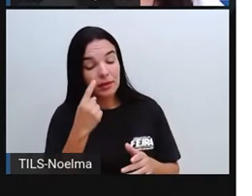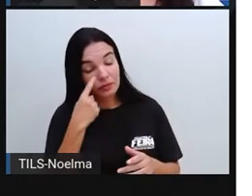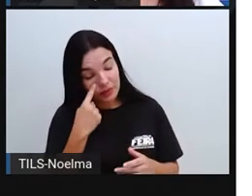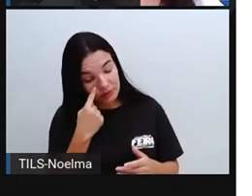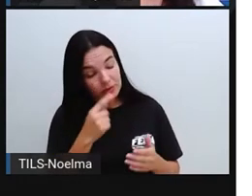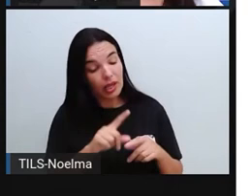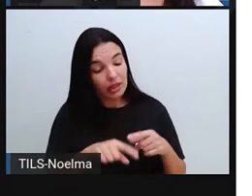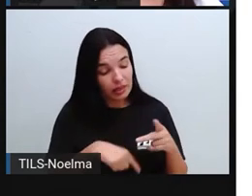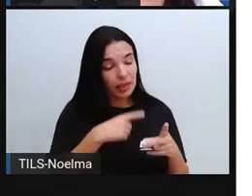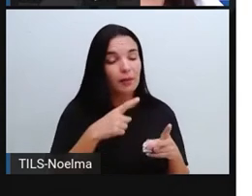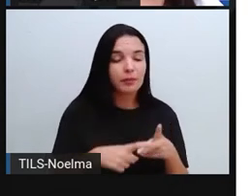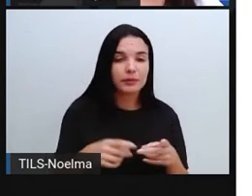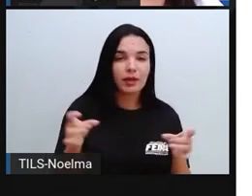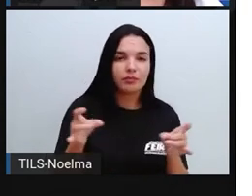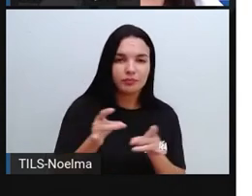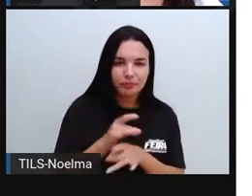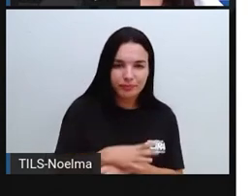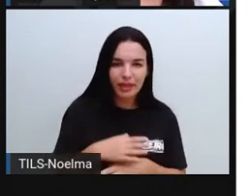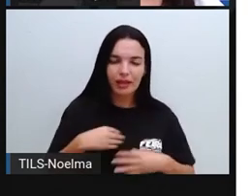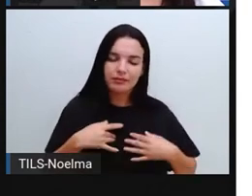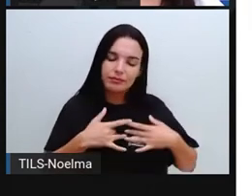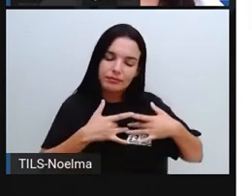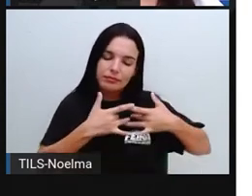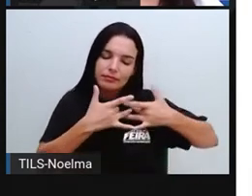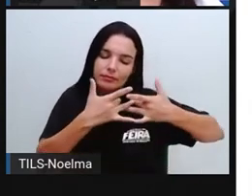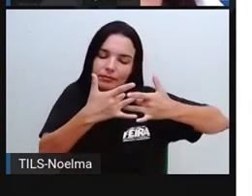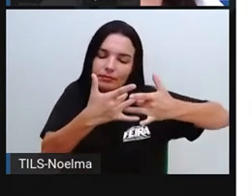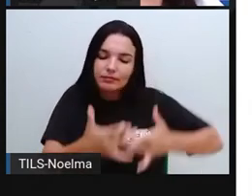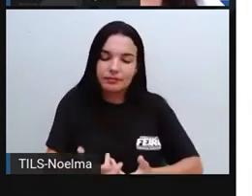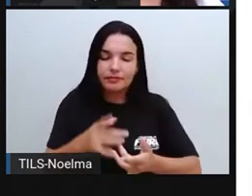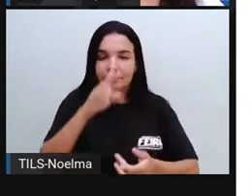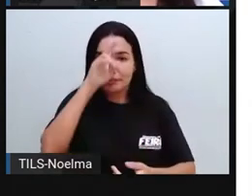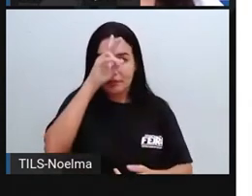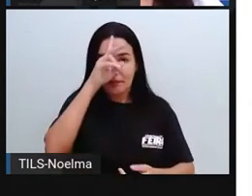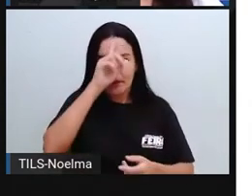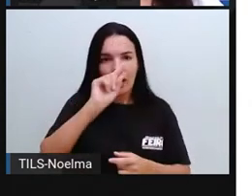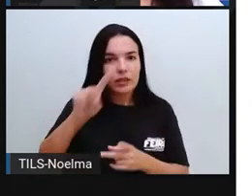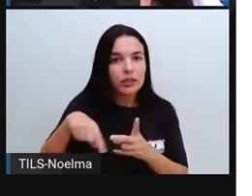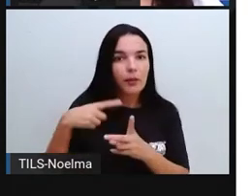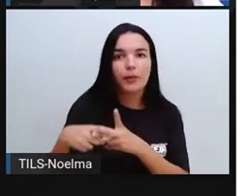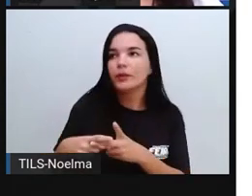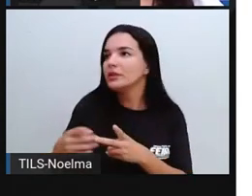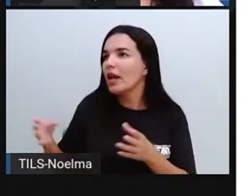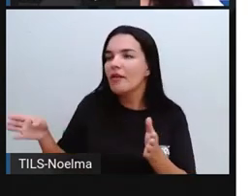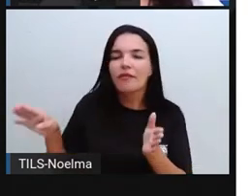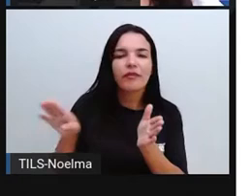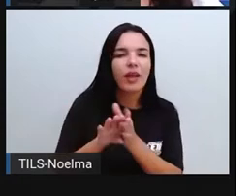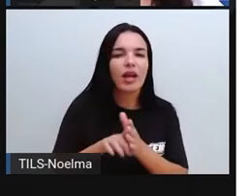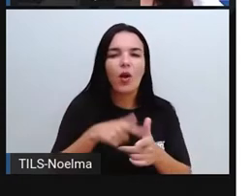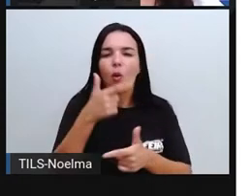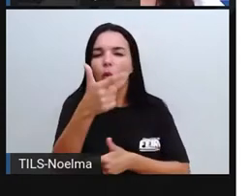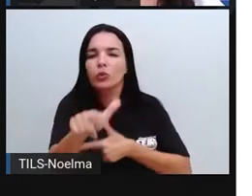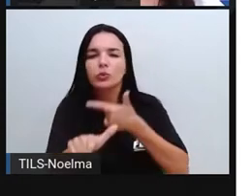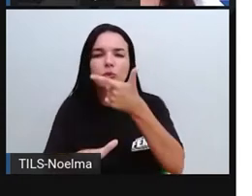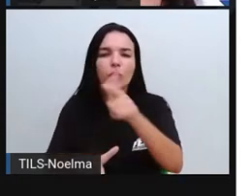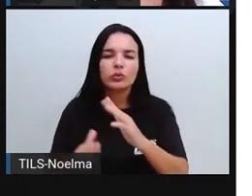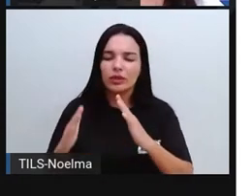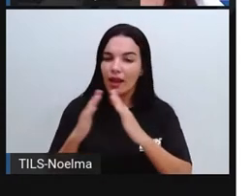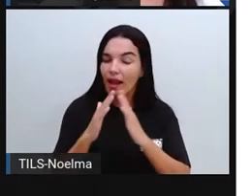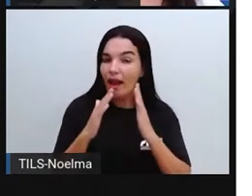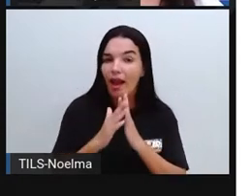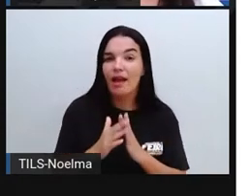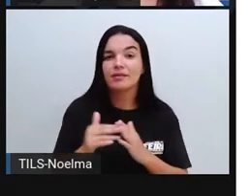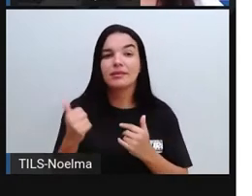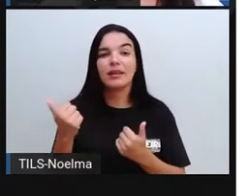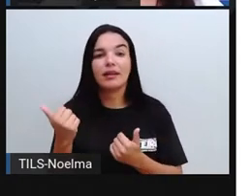depois e finalmente me entregando à história. Depois vieram outros em casa e na escola. Com o